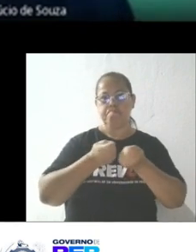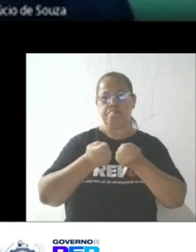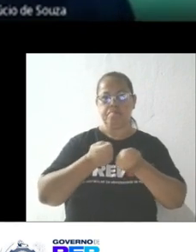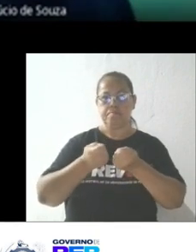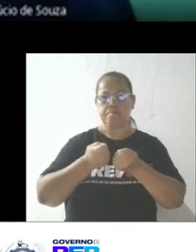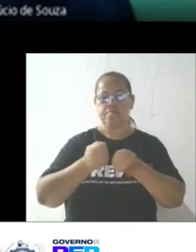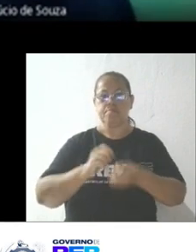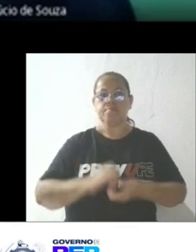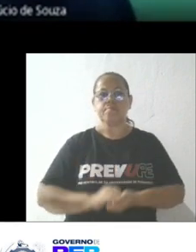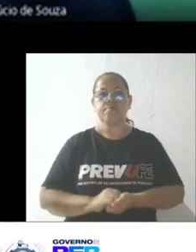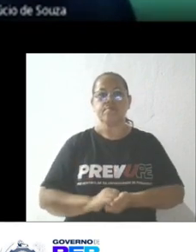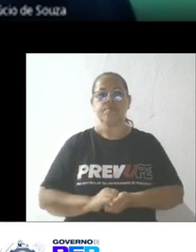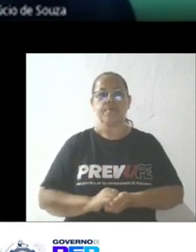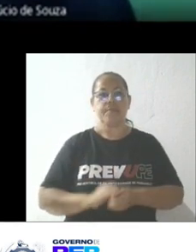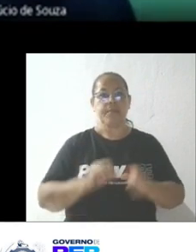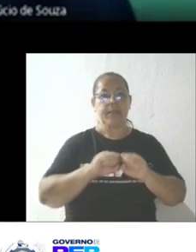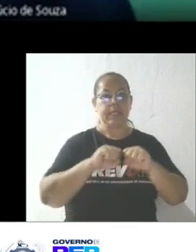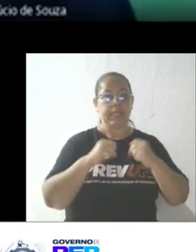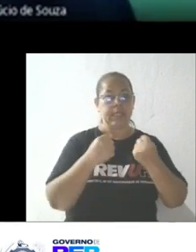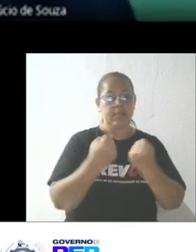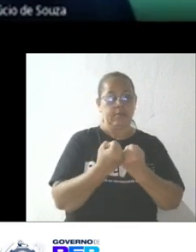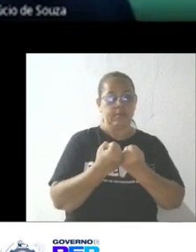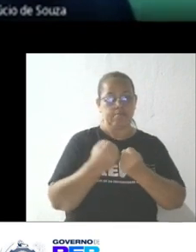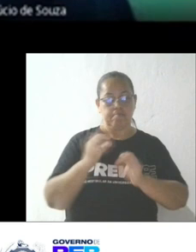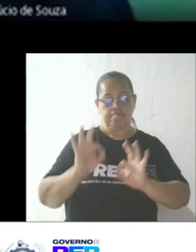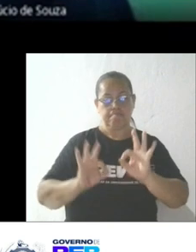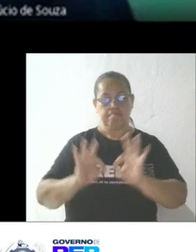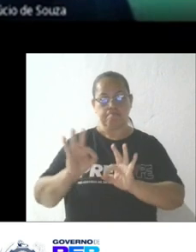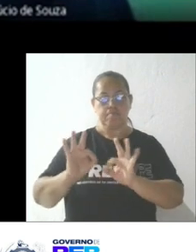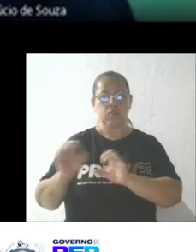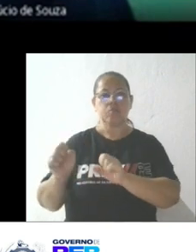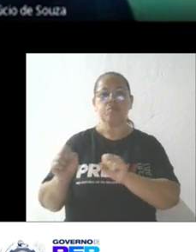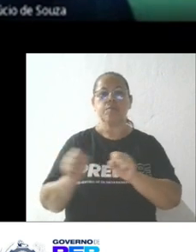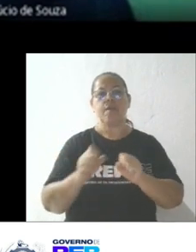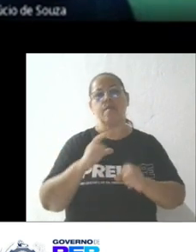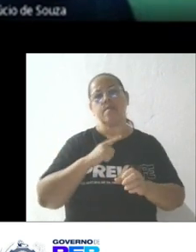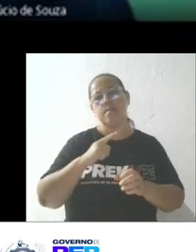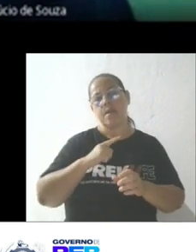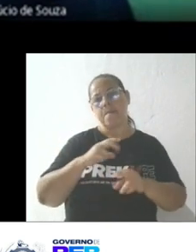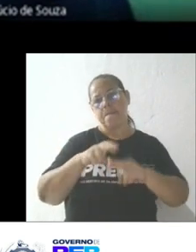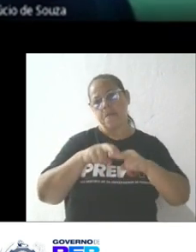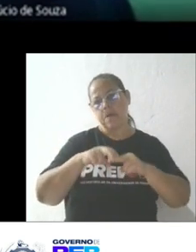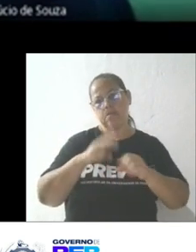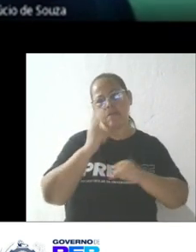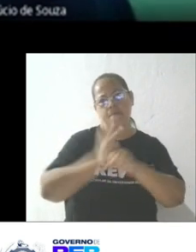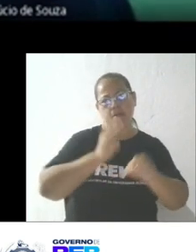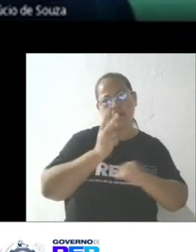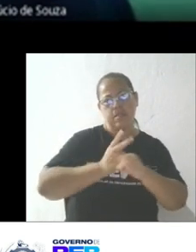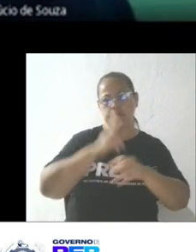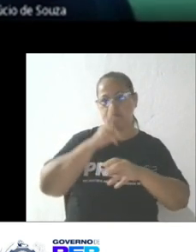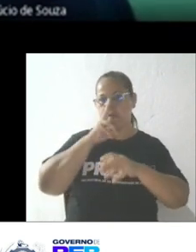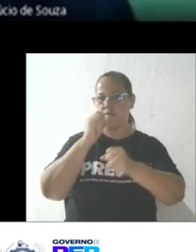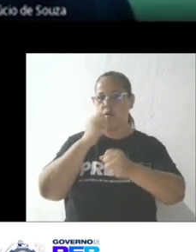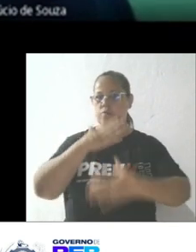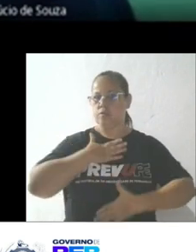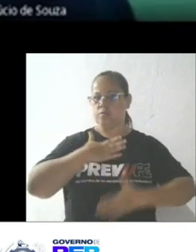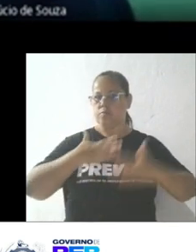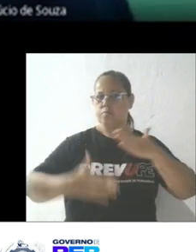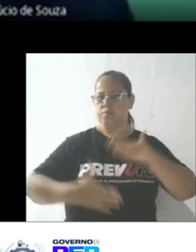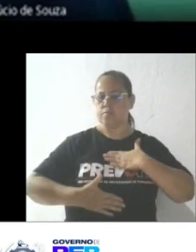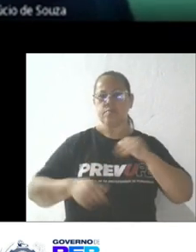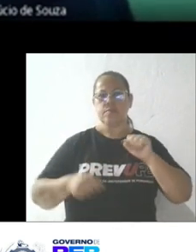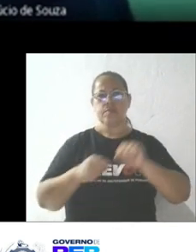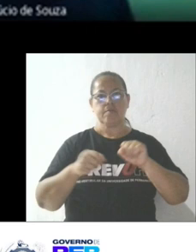sociedade na disciplinar o poder é exercido por meio da violência e pela força física a fim de fabricar o indivíduo